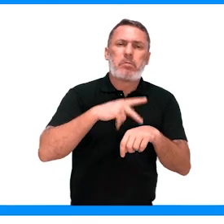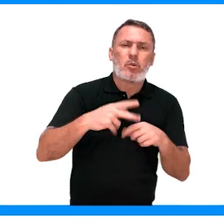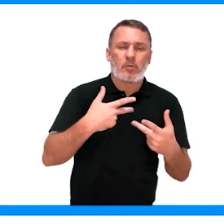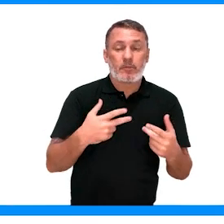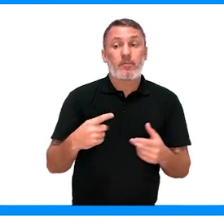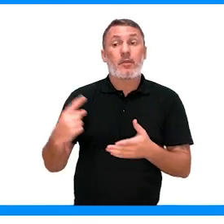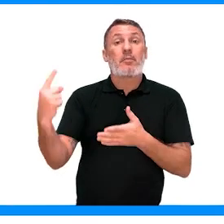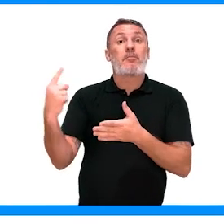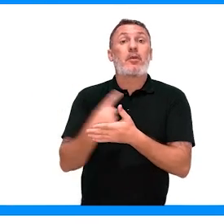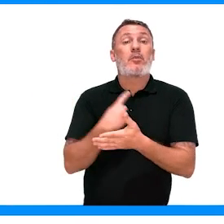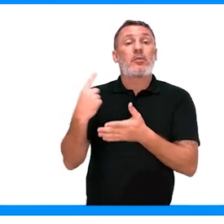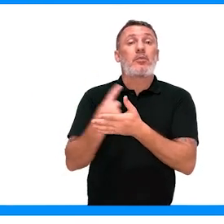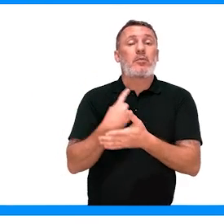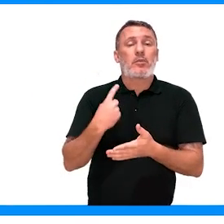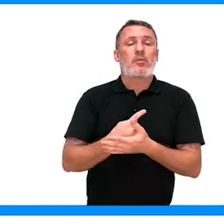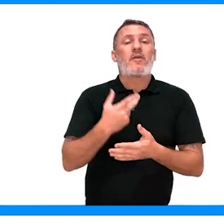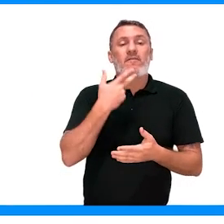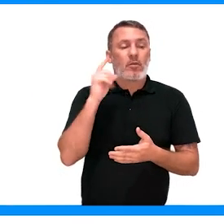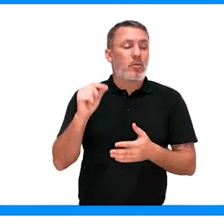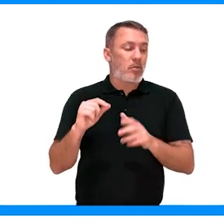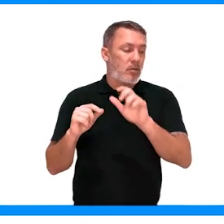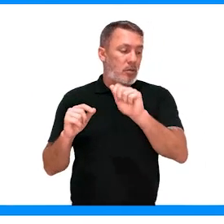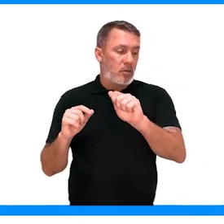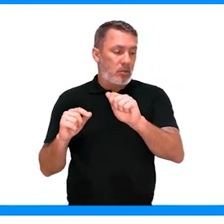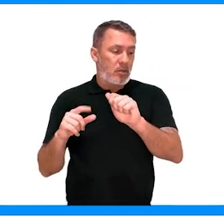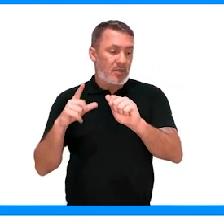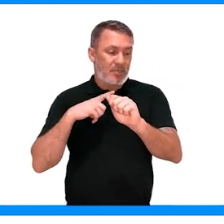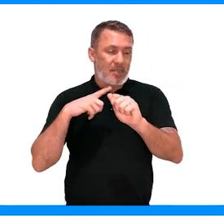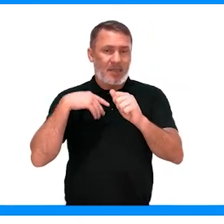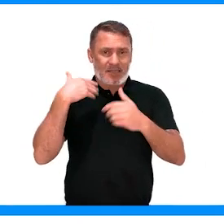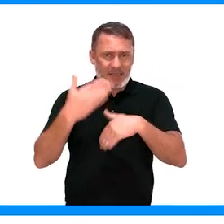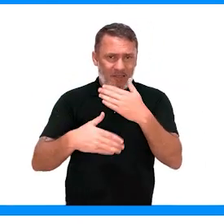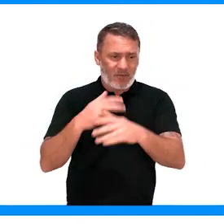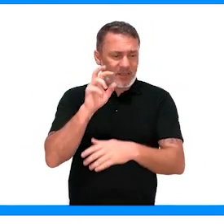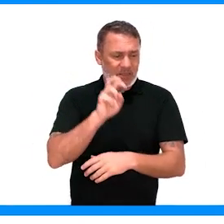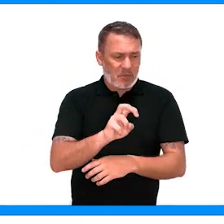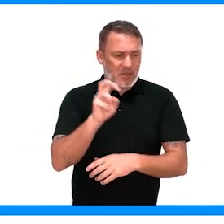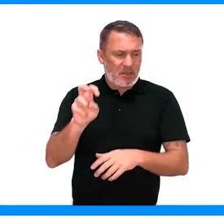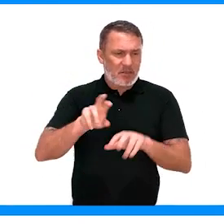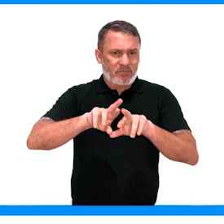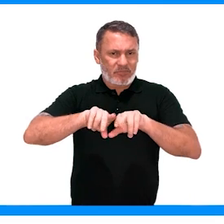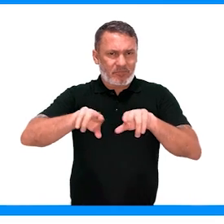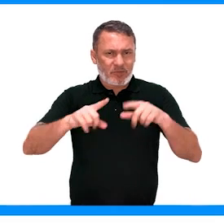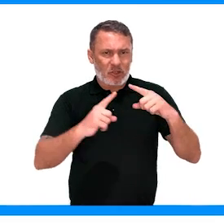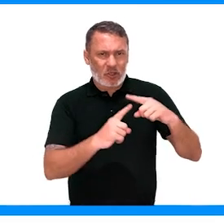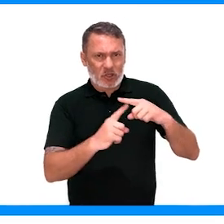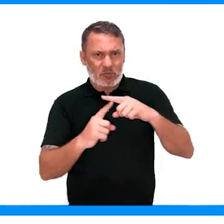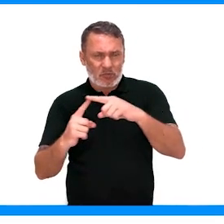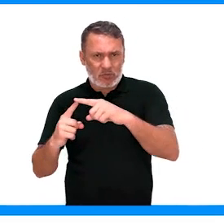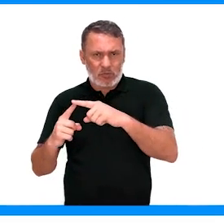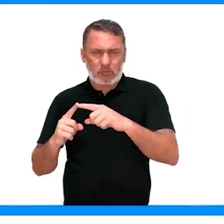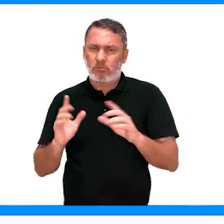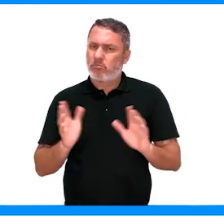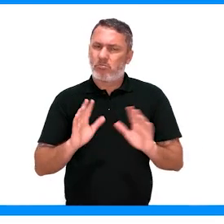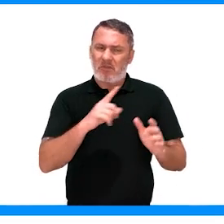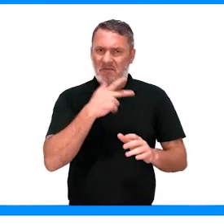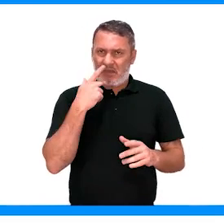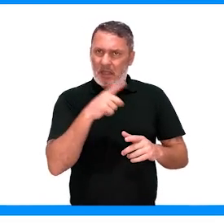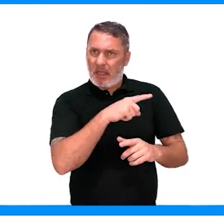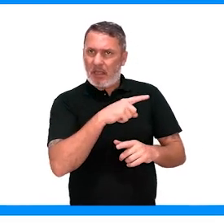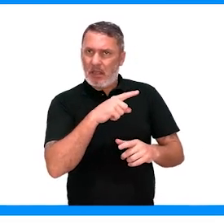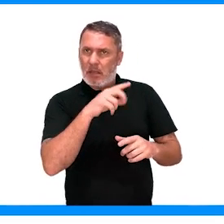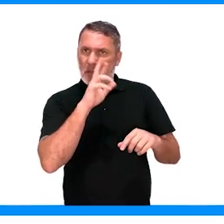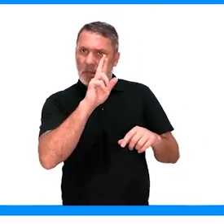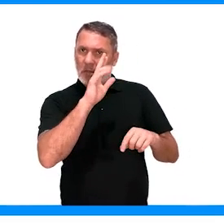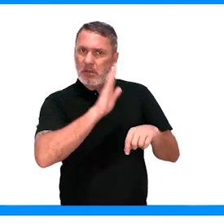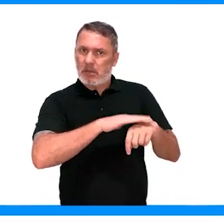texto a questão pergunta, desenvolveram 55 variedades da planta? Está falando que eles desenvolveram? Não,